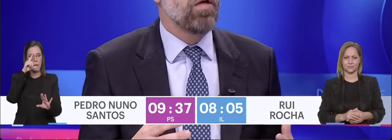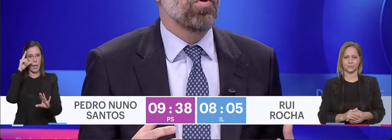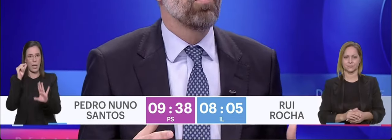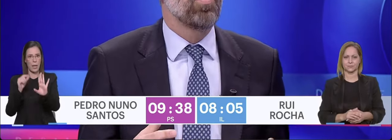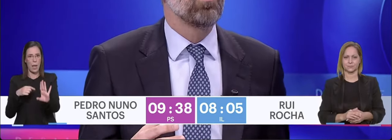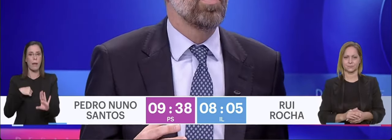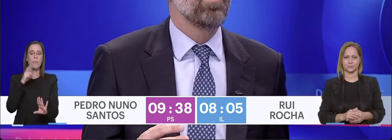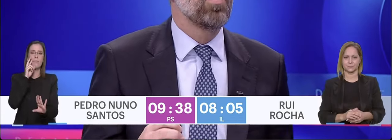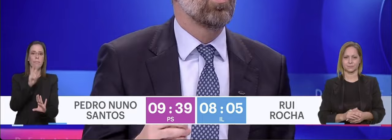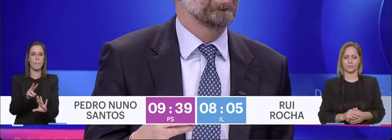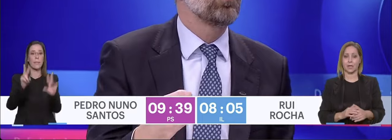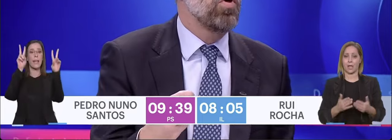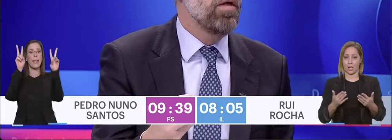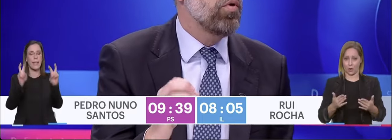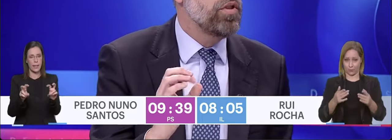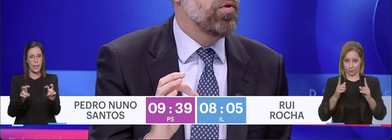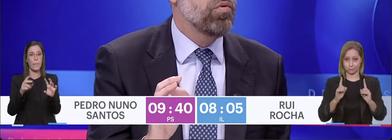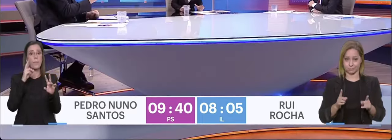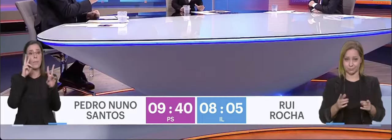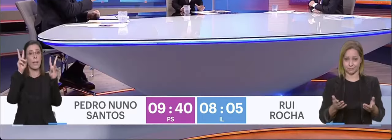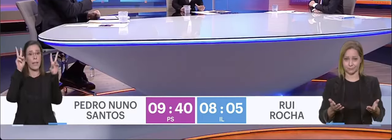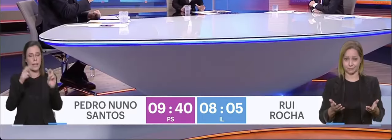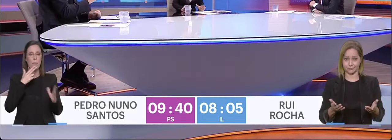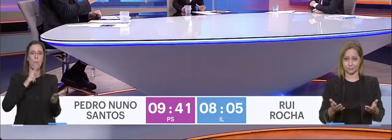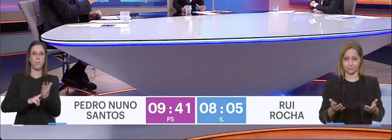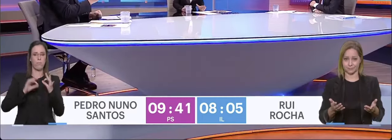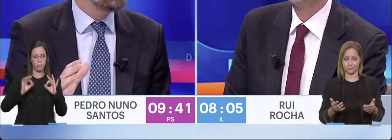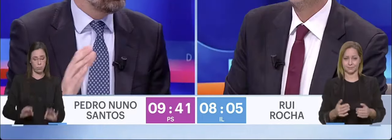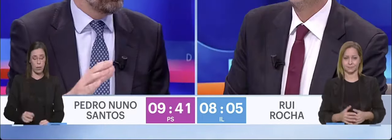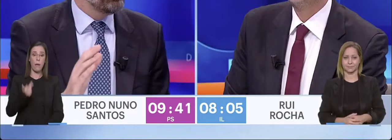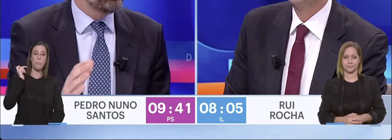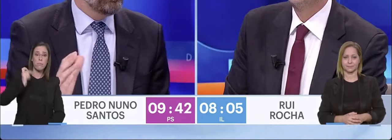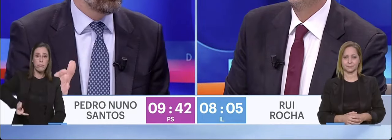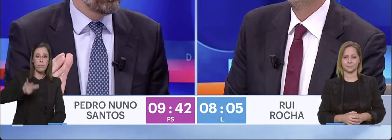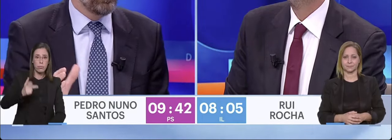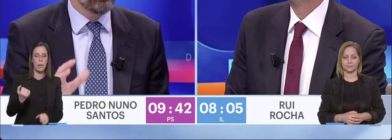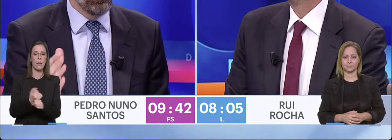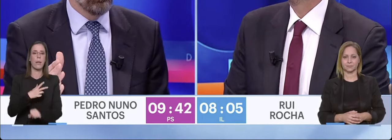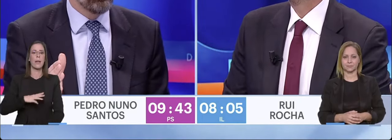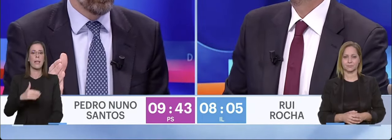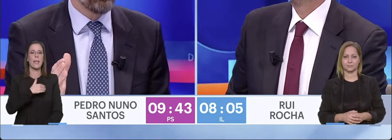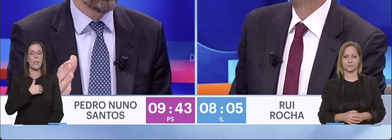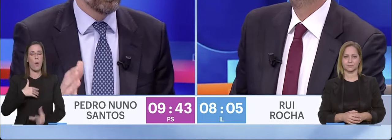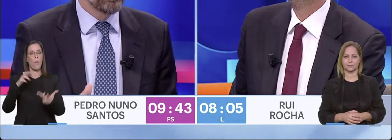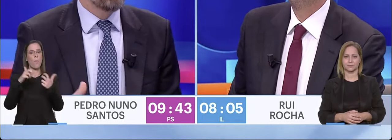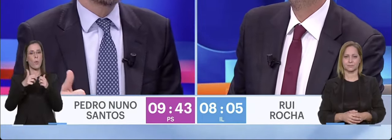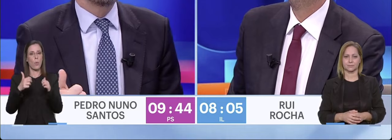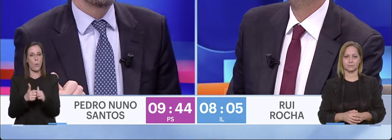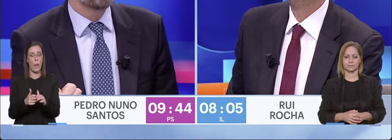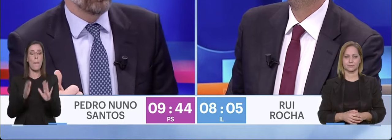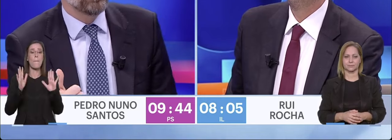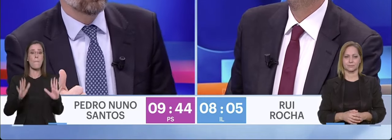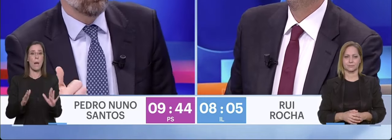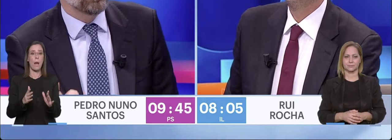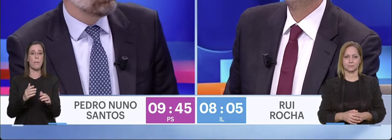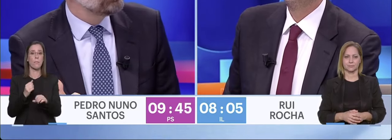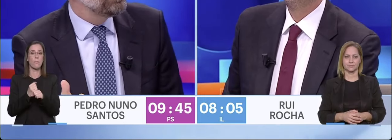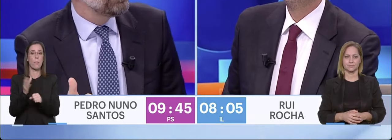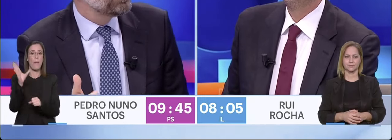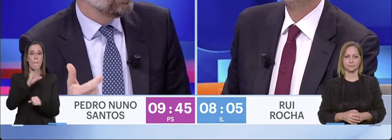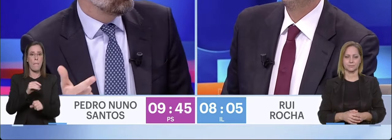temos que olhar para para o tema nós queremos olhar para o tema com seriedade ao fim destes anos Todos nós temos um serviço Nacional de saúde com problemas mas que produz mais